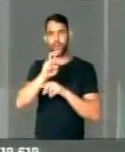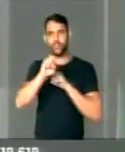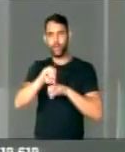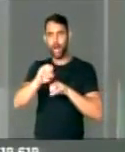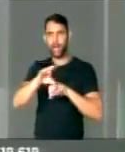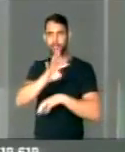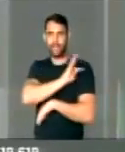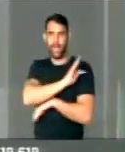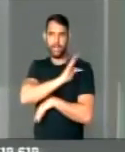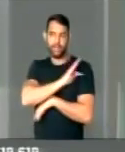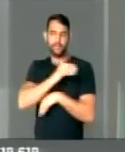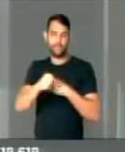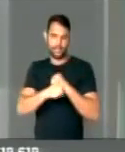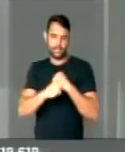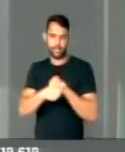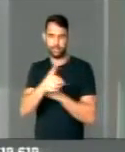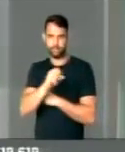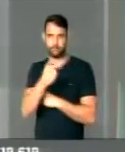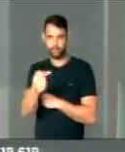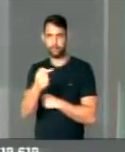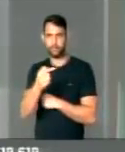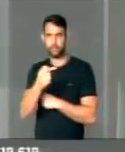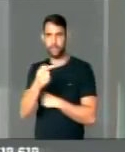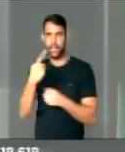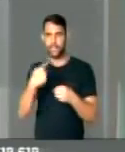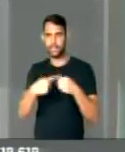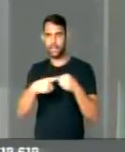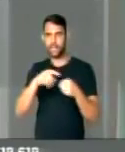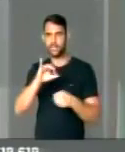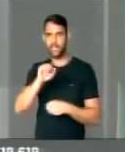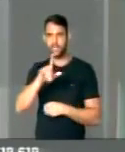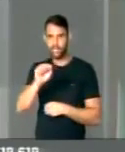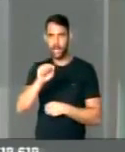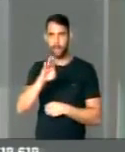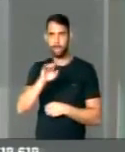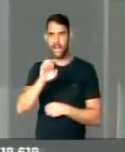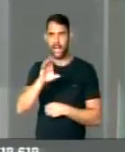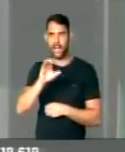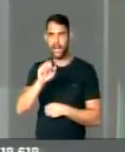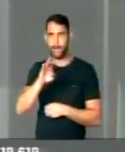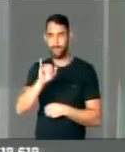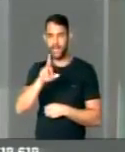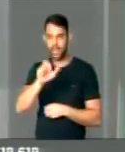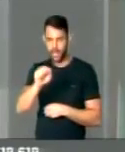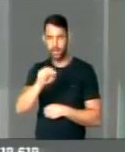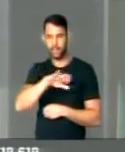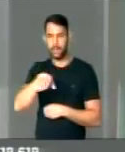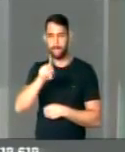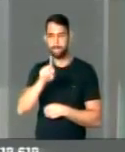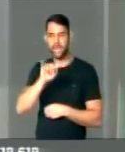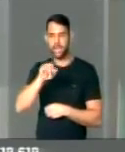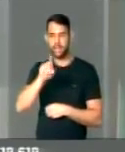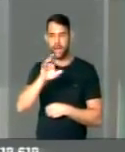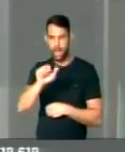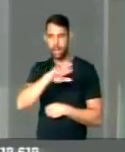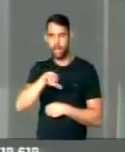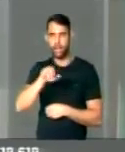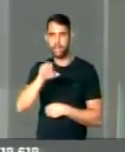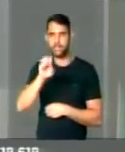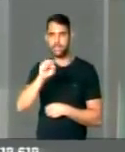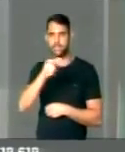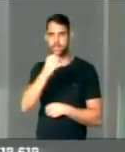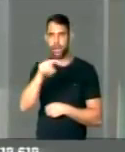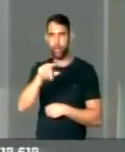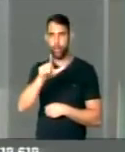este ano de 2017, Coroatá, Axixá, Bacabeira, Pindaré e São Luís.